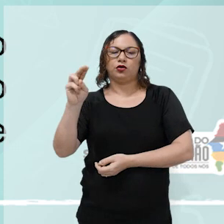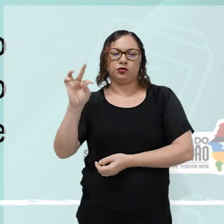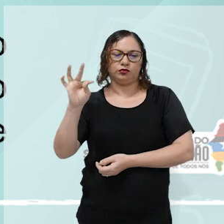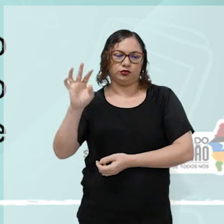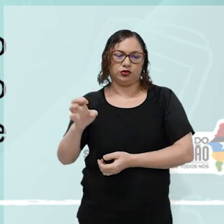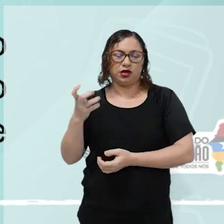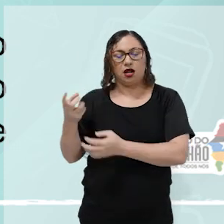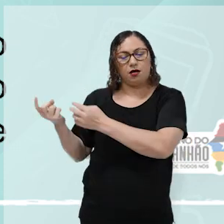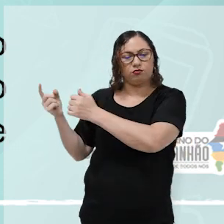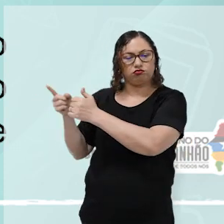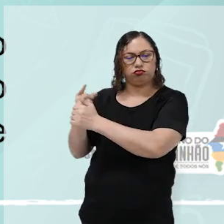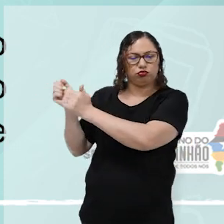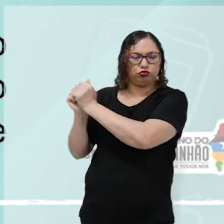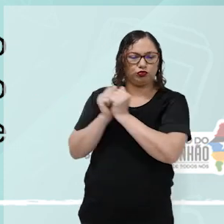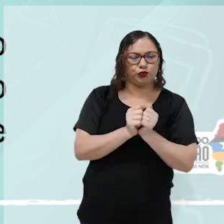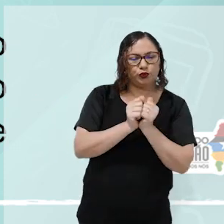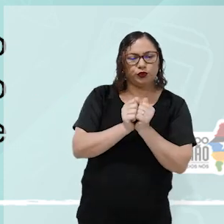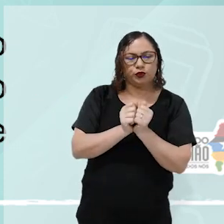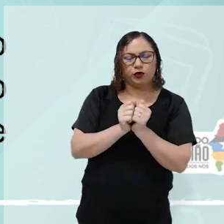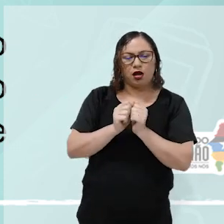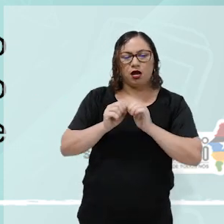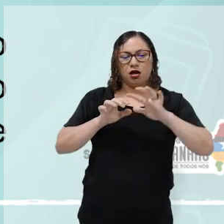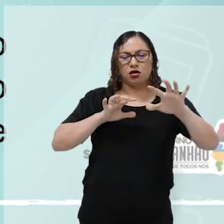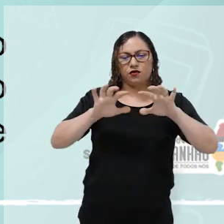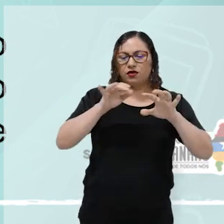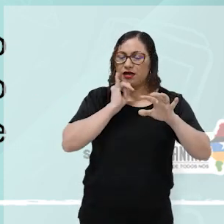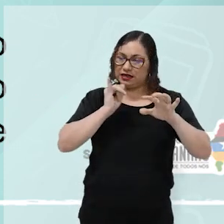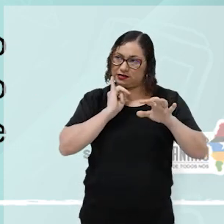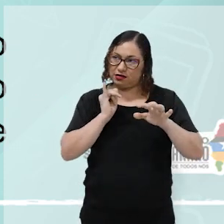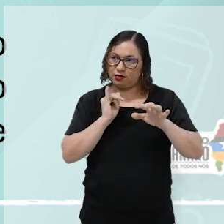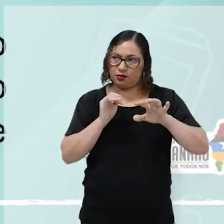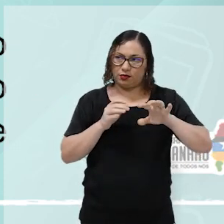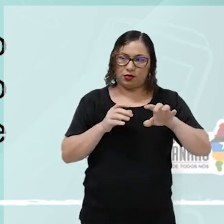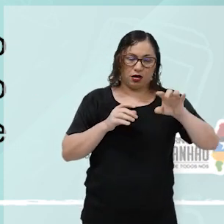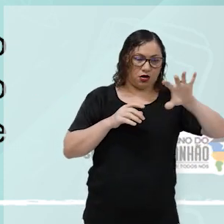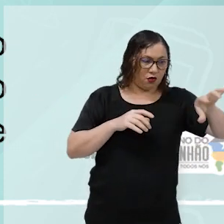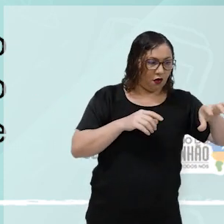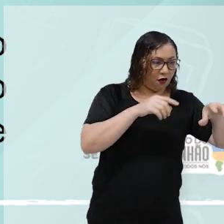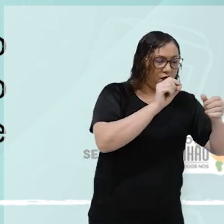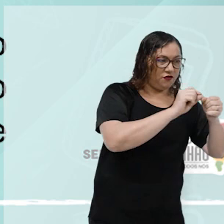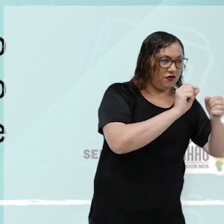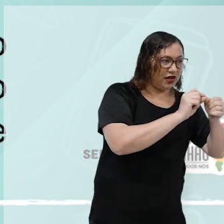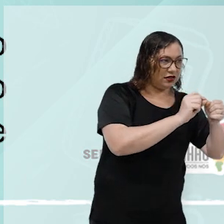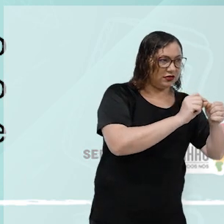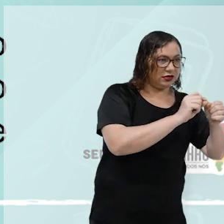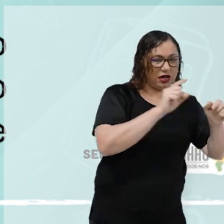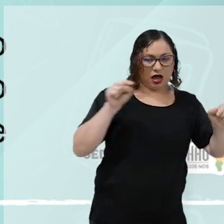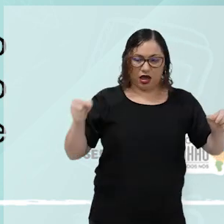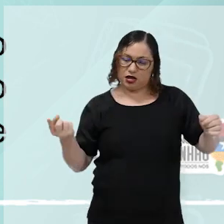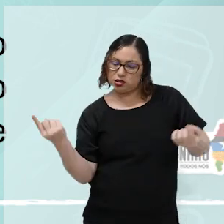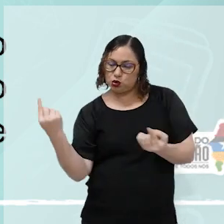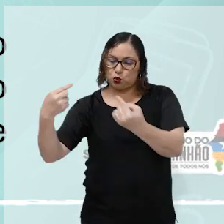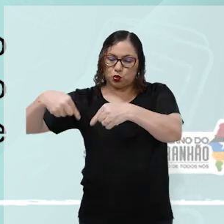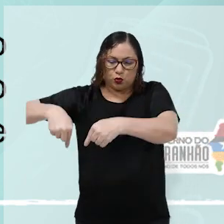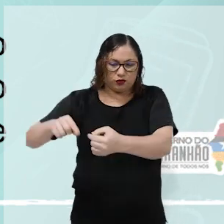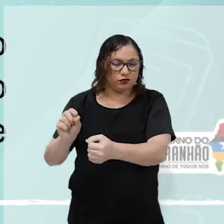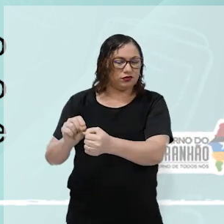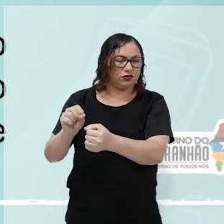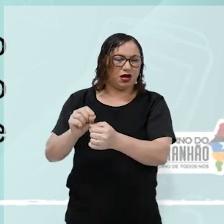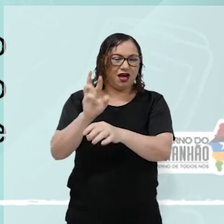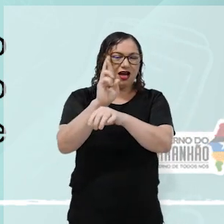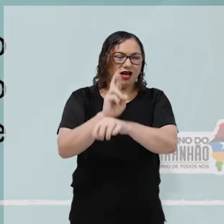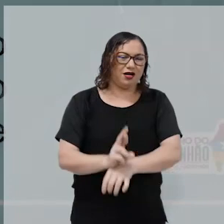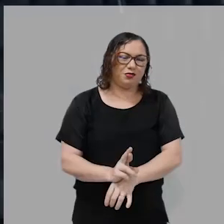junto com o outro, o Franz Post, e eles dividiam. O que um fazia, o outro fazia o inverso. Eles vão representando